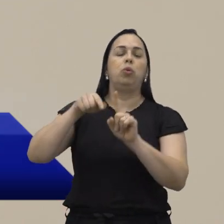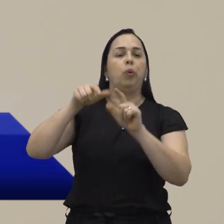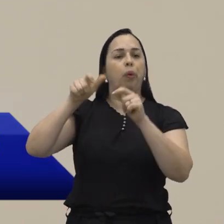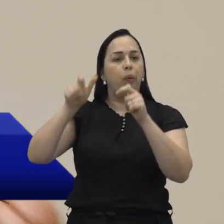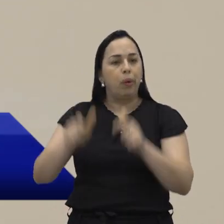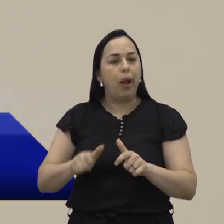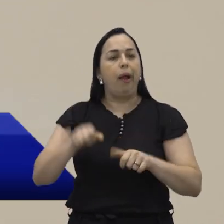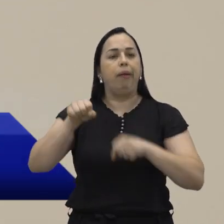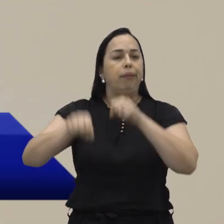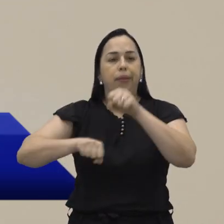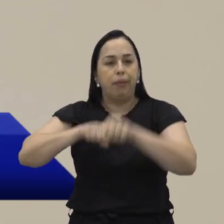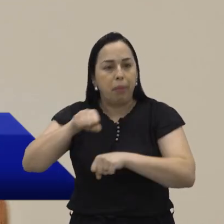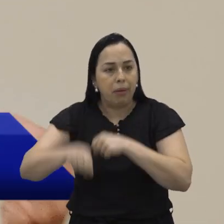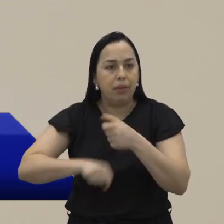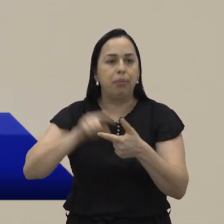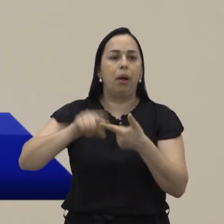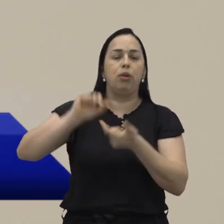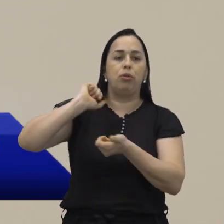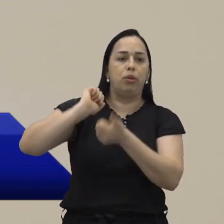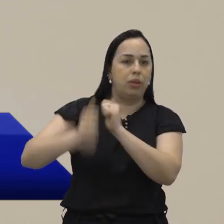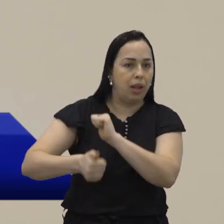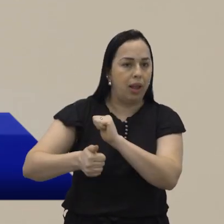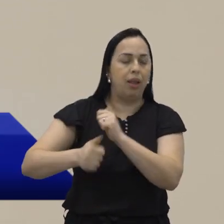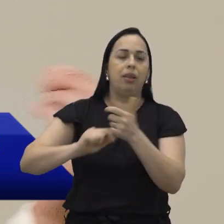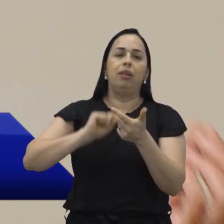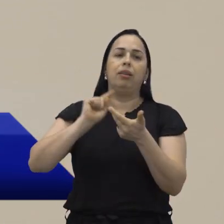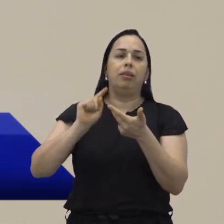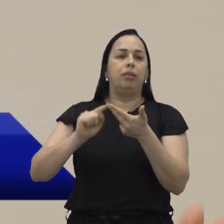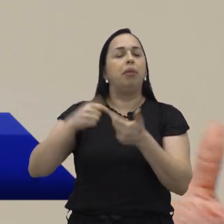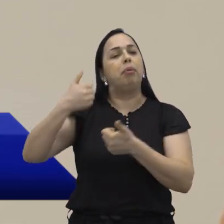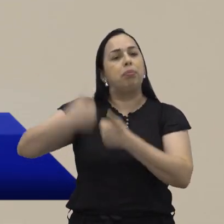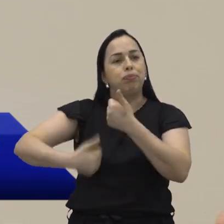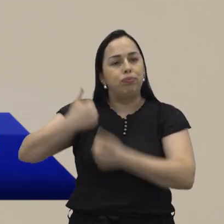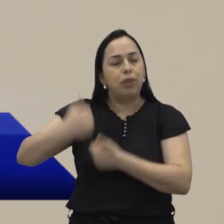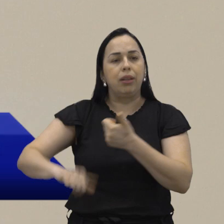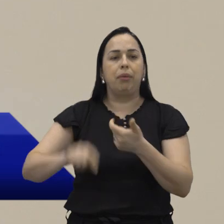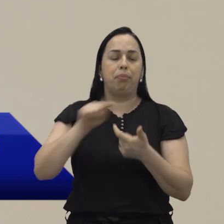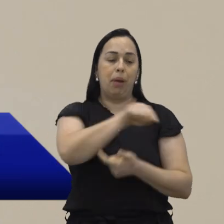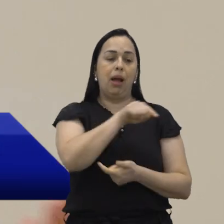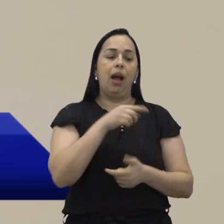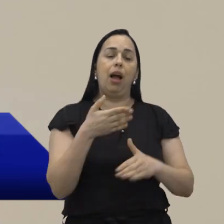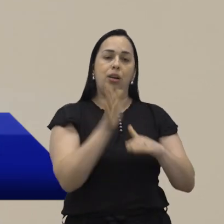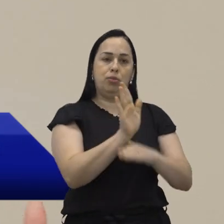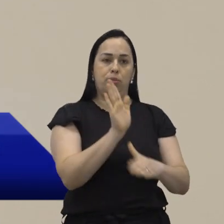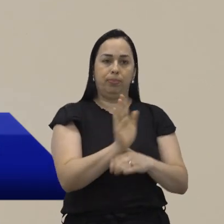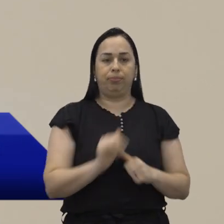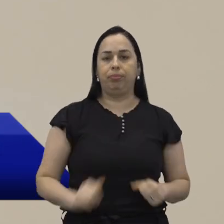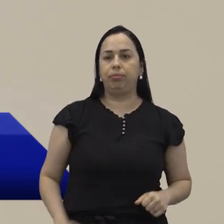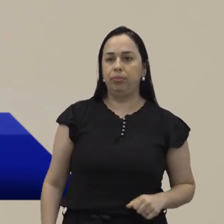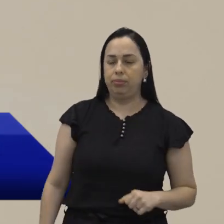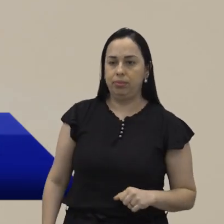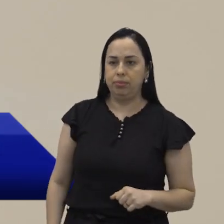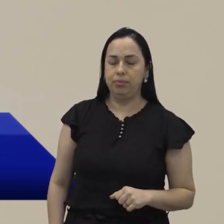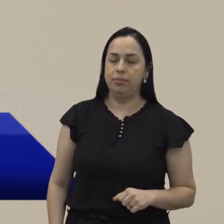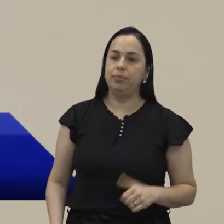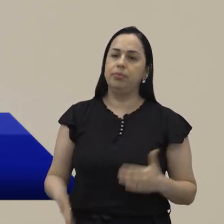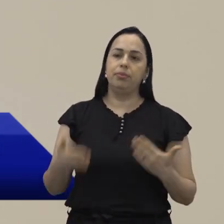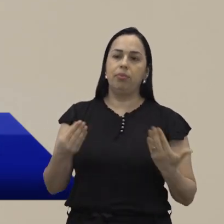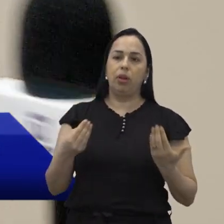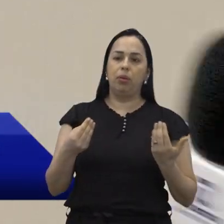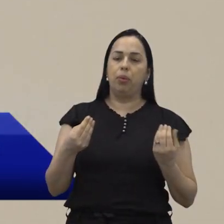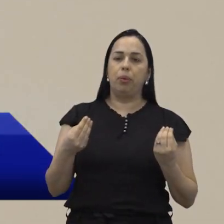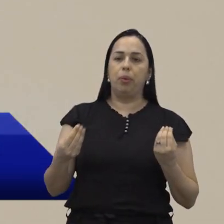numa atividade estruturada, num andar de bicicleta, num jogar futebol na pracinha, para poder suprir essa necessidade que a criança